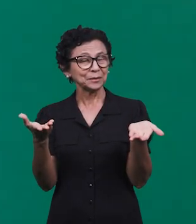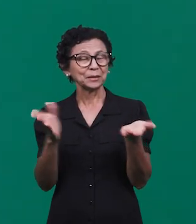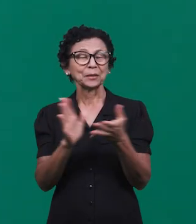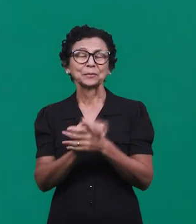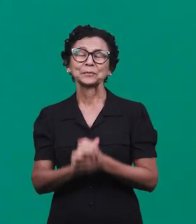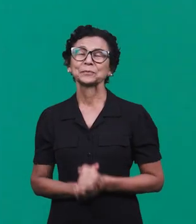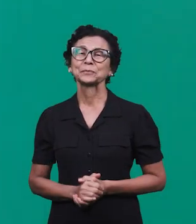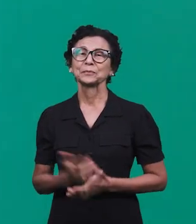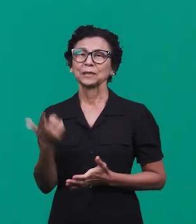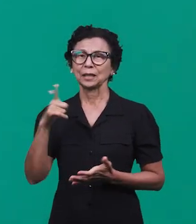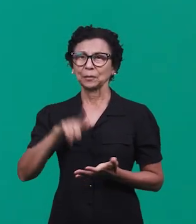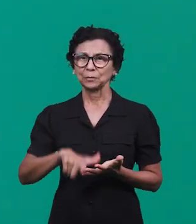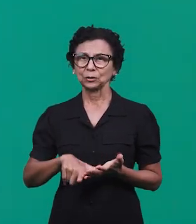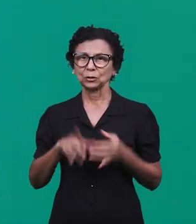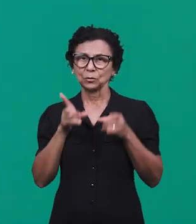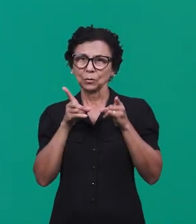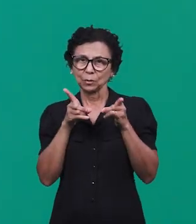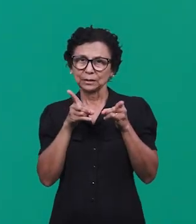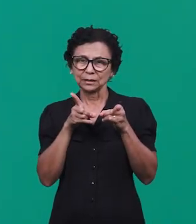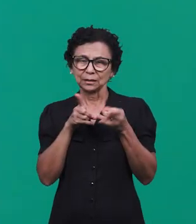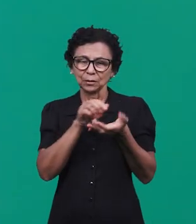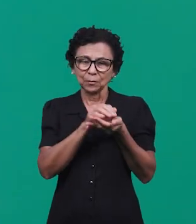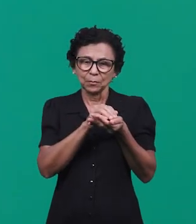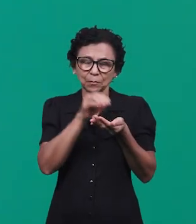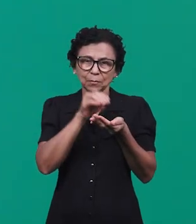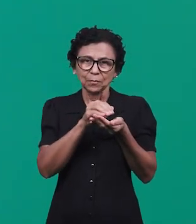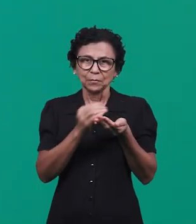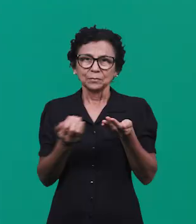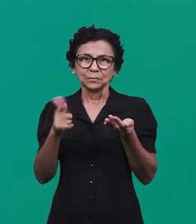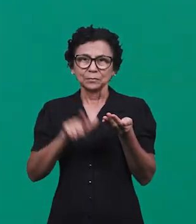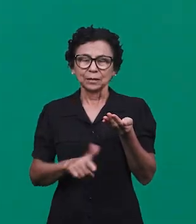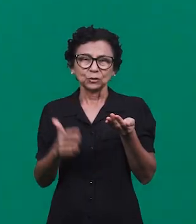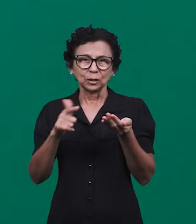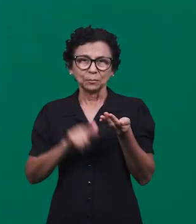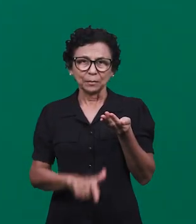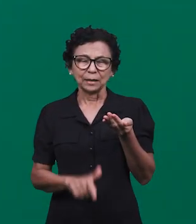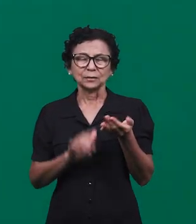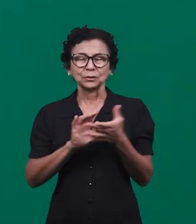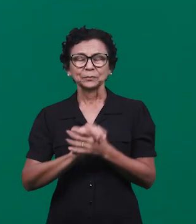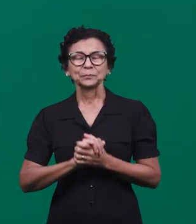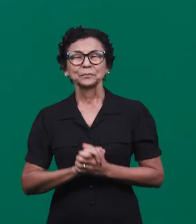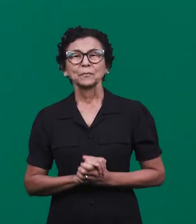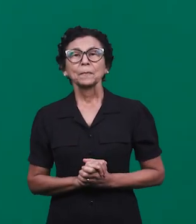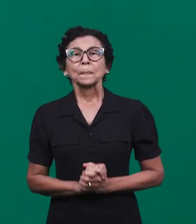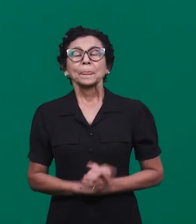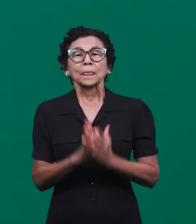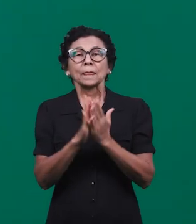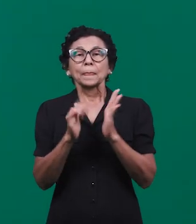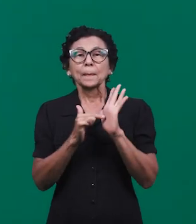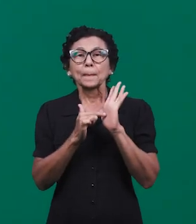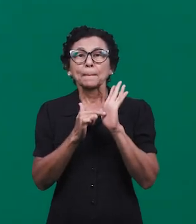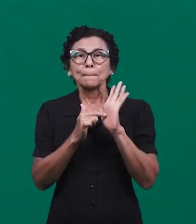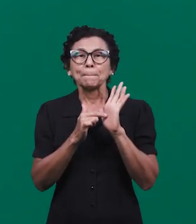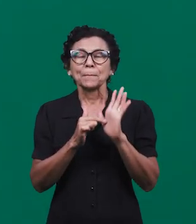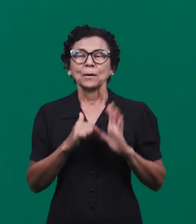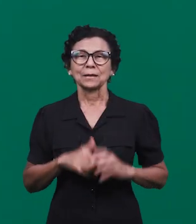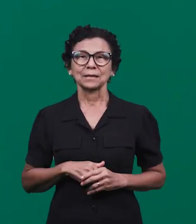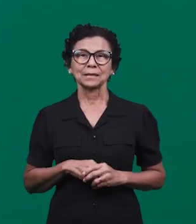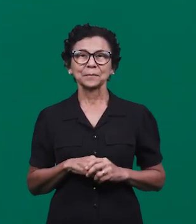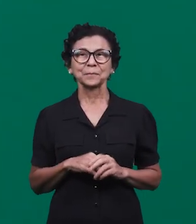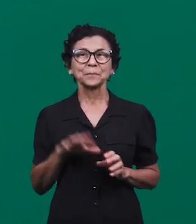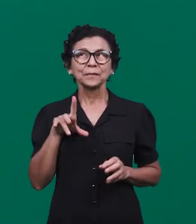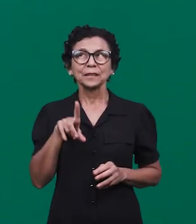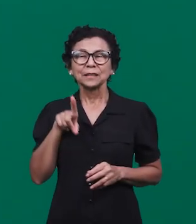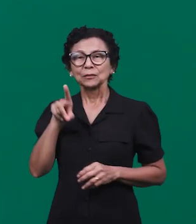Isso mesmo, sabe por quê? A palavra de Deus, a Bíblia, ela nos conta que chegará um dia que nós também